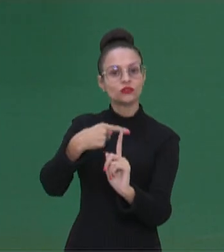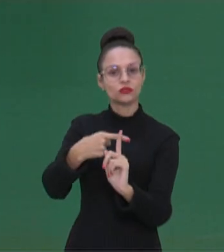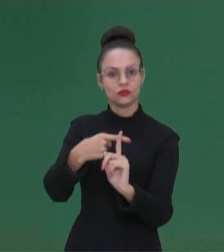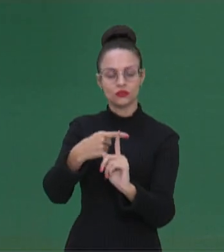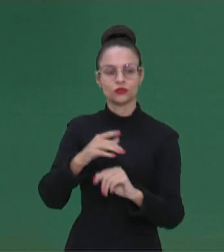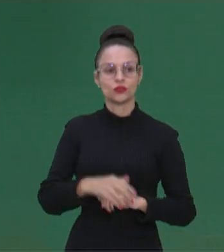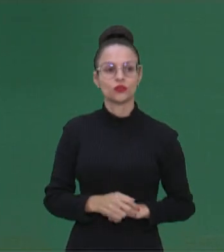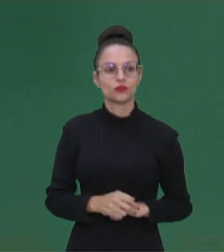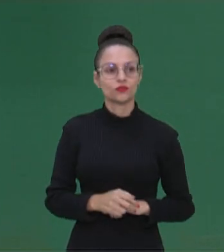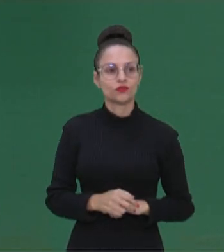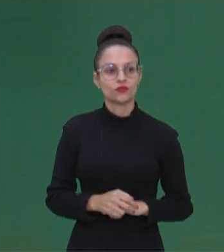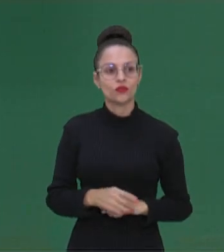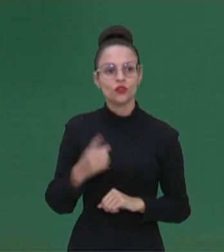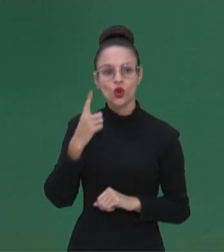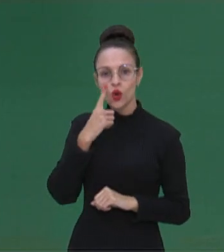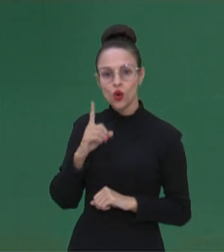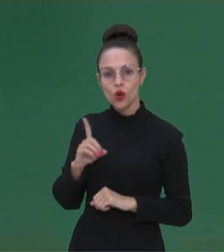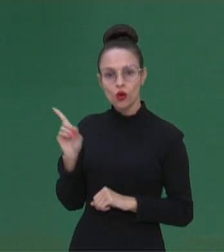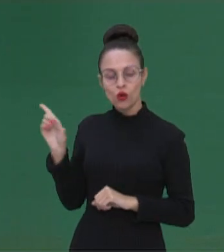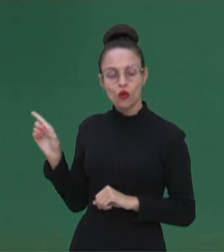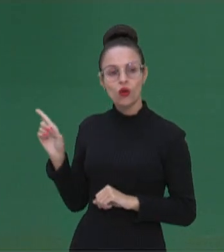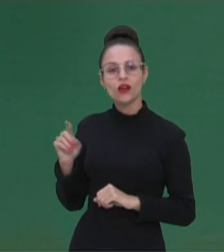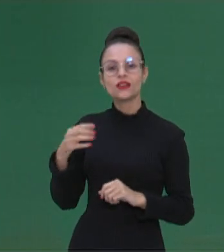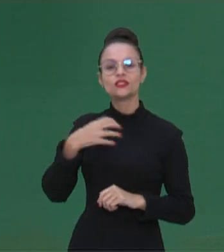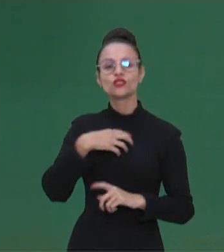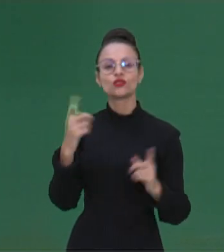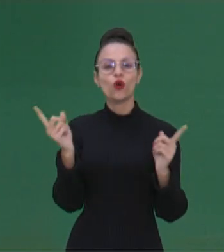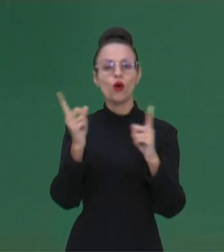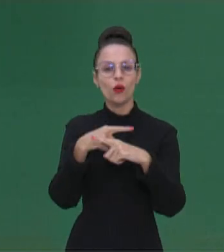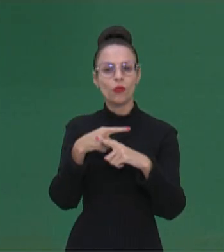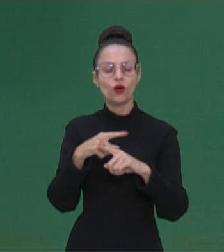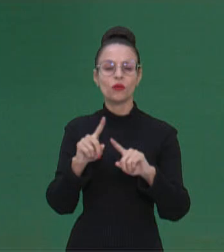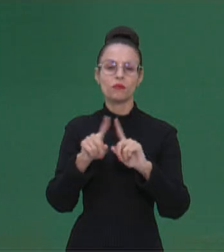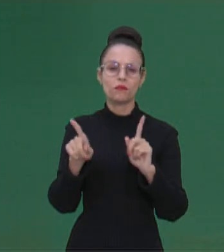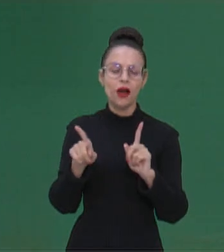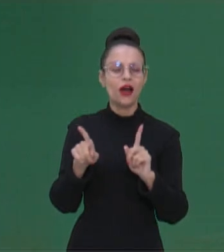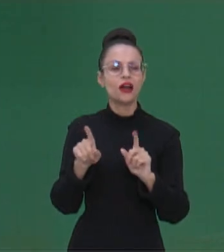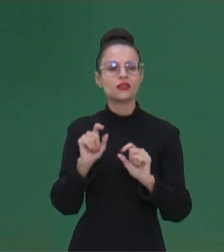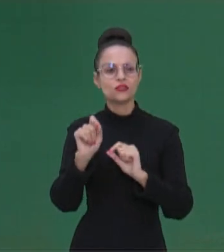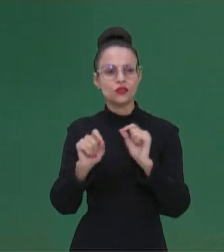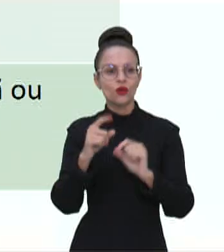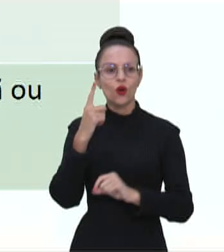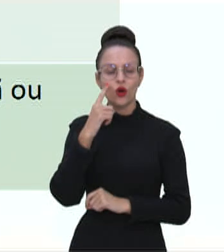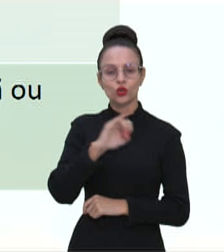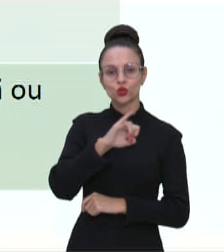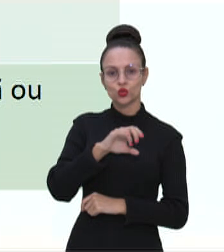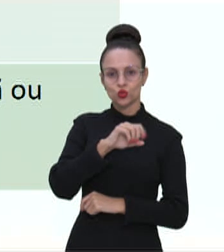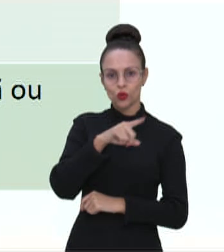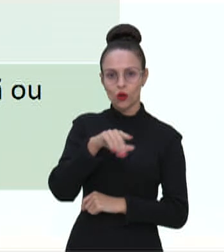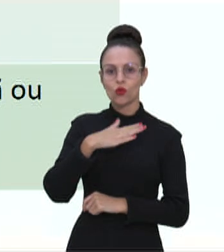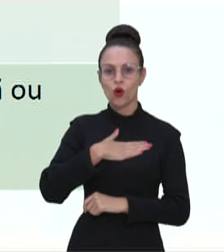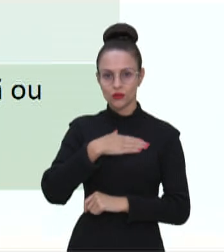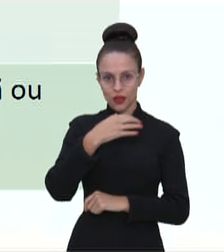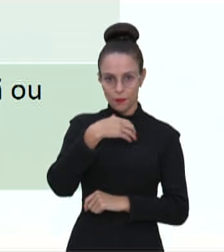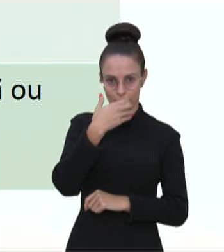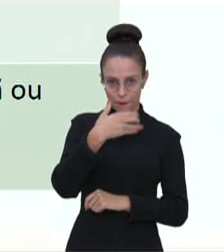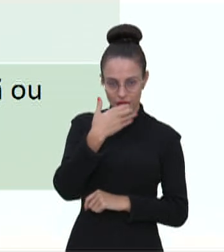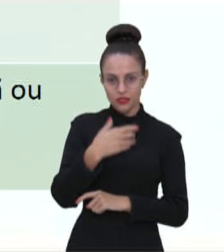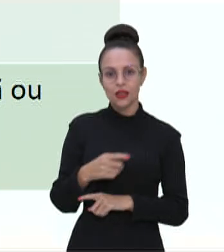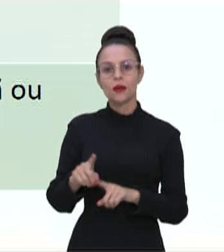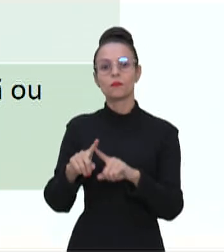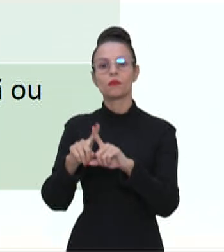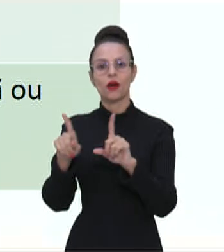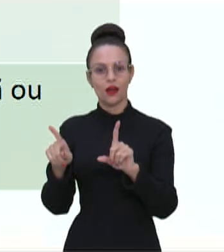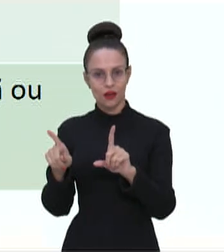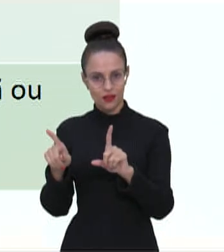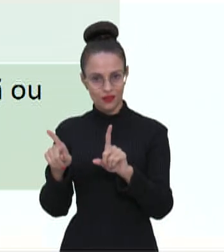lá, adversativa, que é o sentido oposto, né? Mas, porém, todavia. Então, João gosta de maçã,